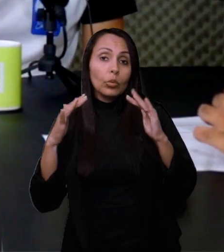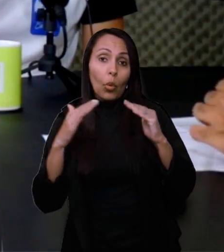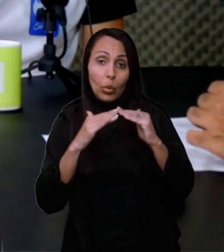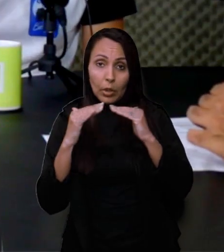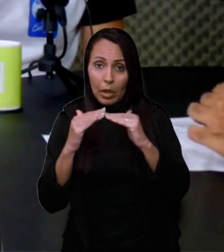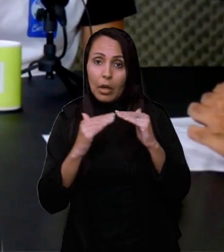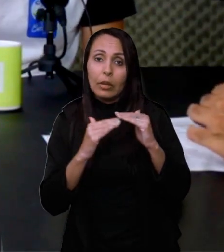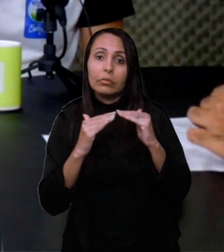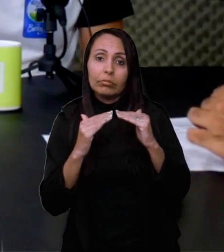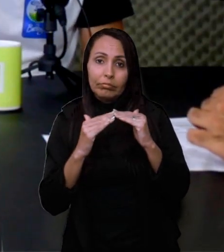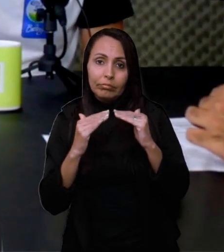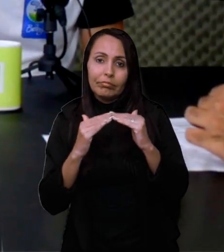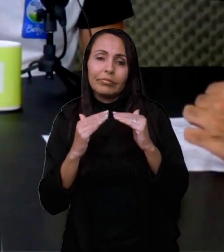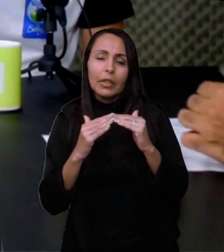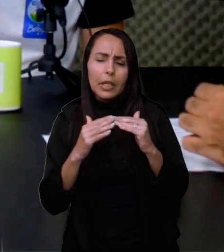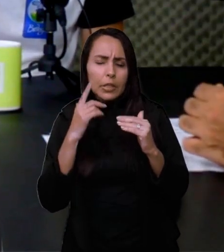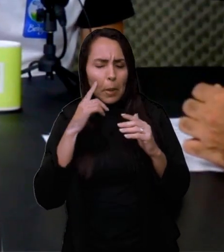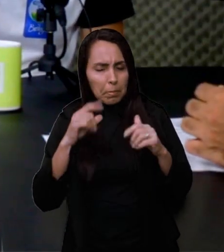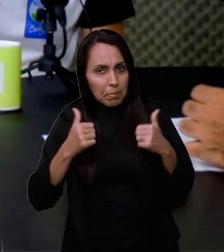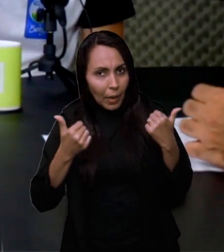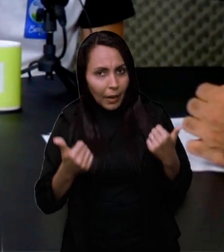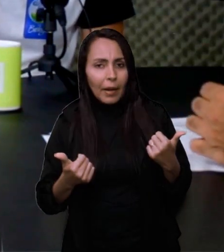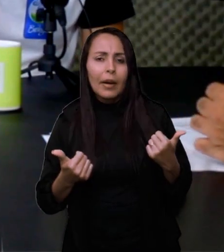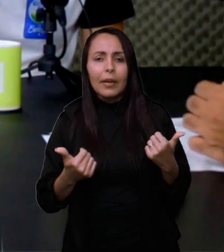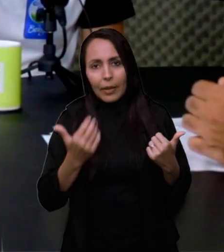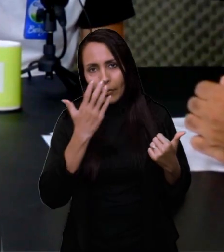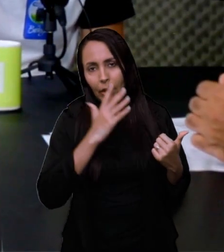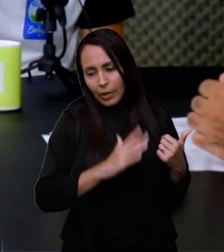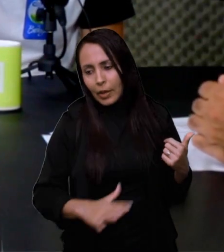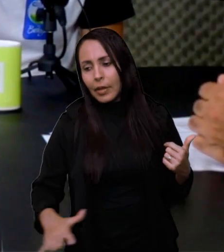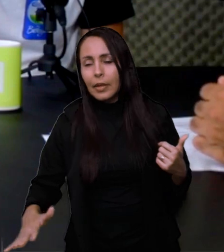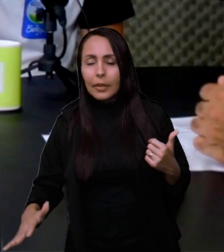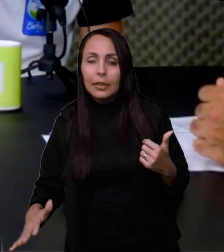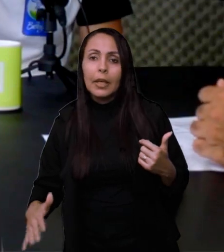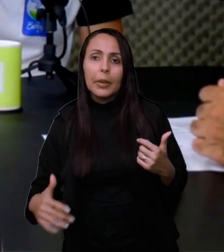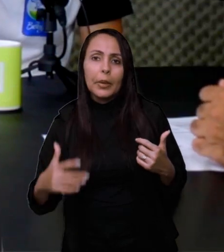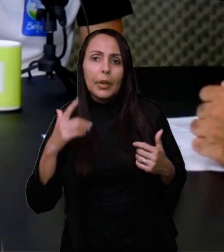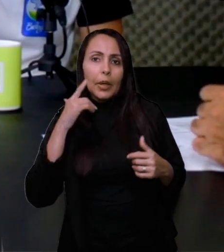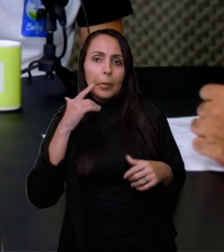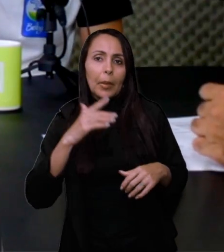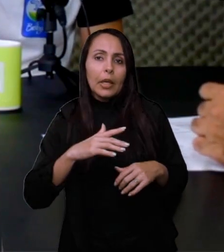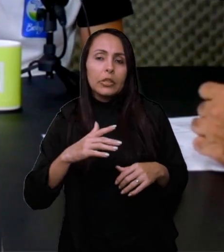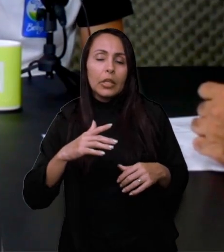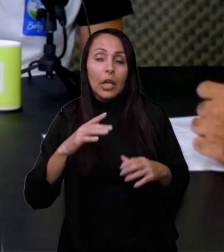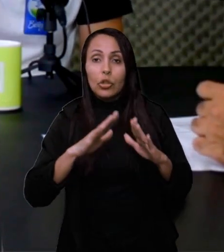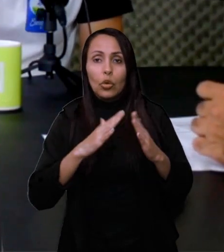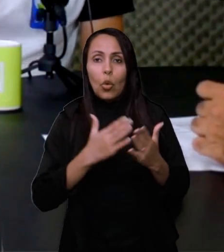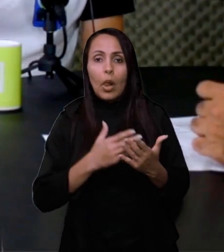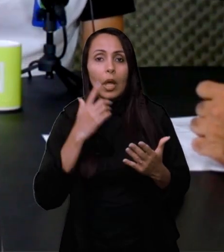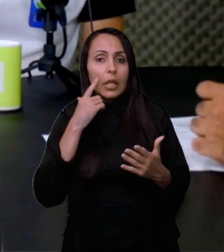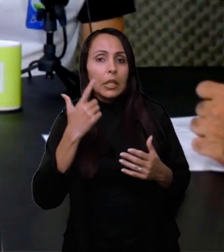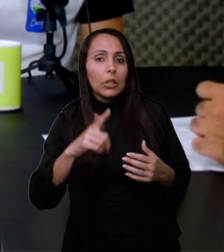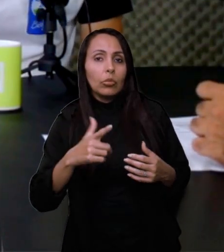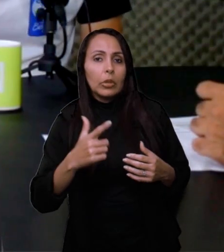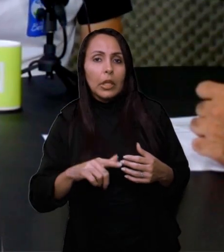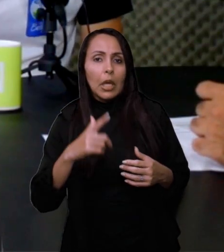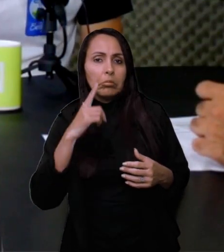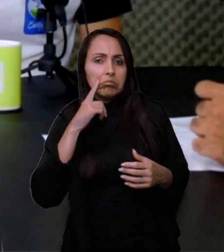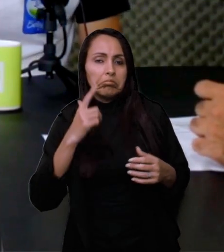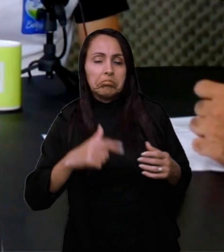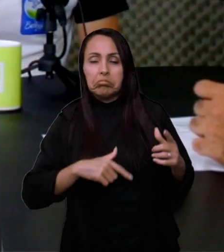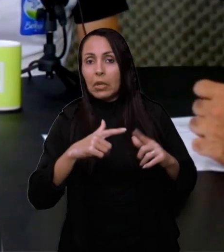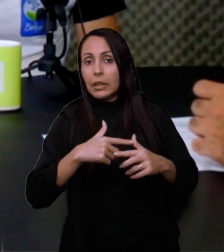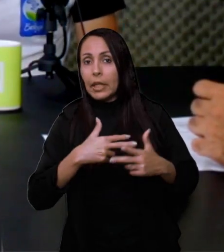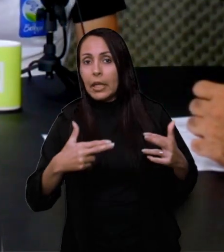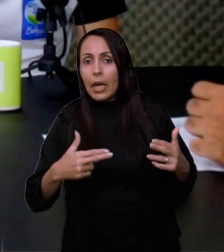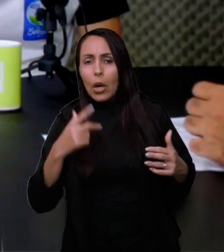consegue Claro. fazer com as crianças. Isso é muito bacana. Sim, sim. E por mais que a escola da gente não tenha tanta coisa, o